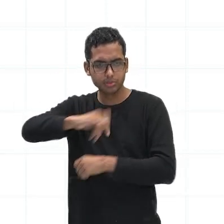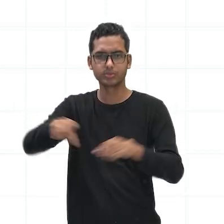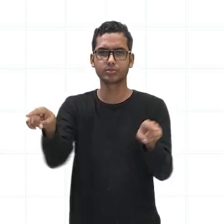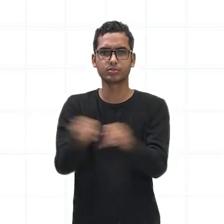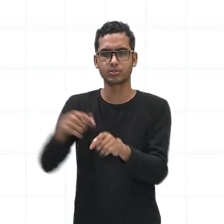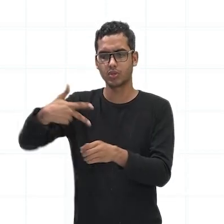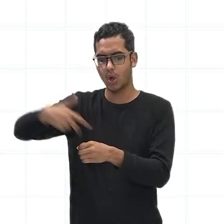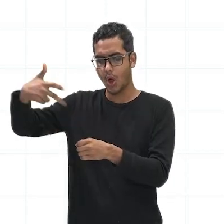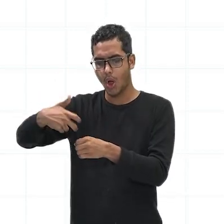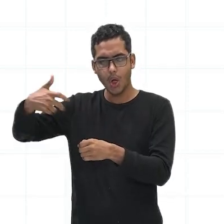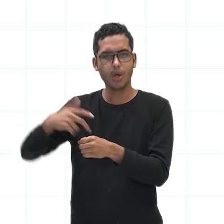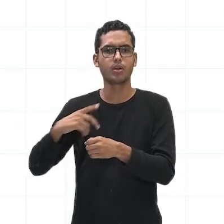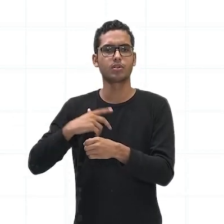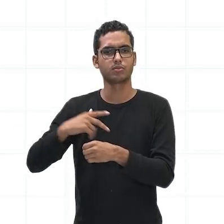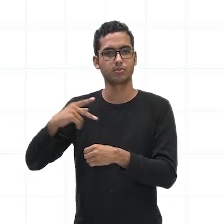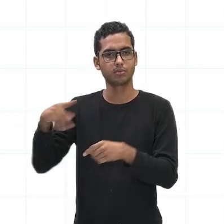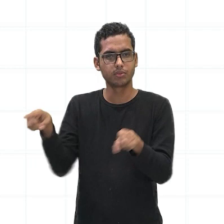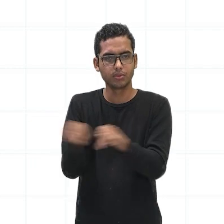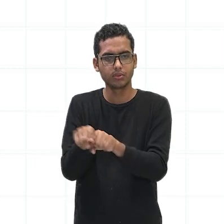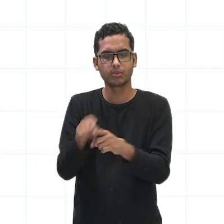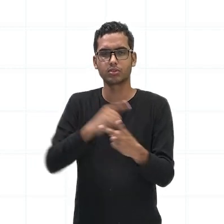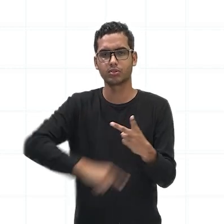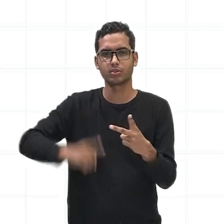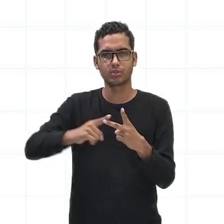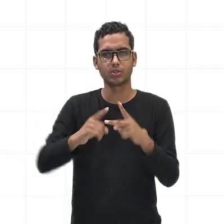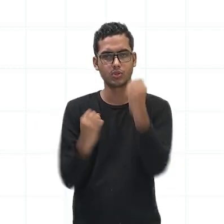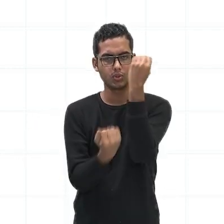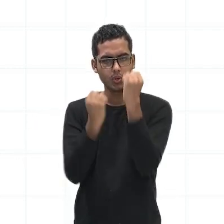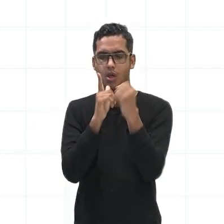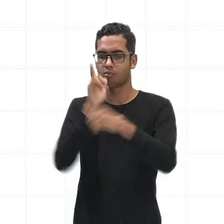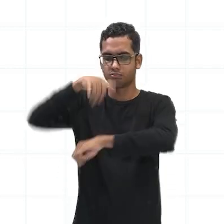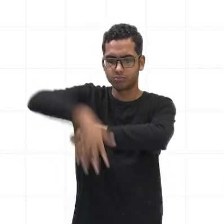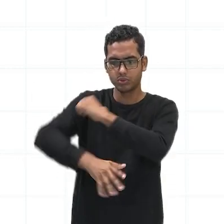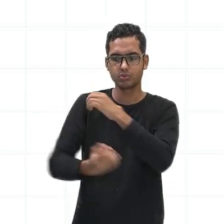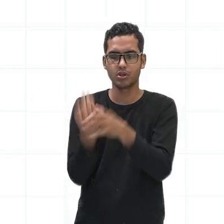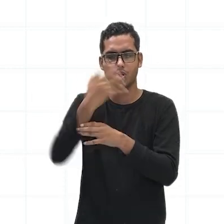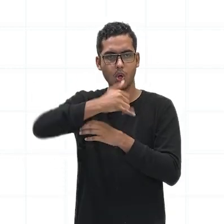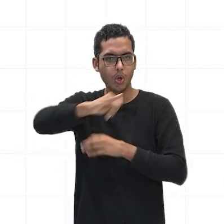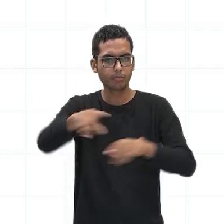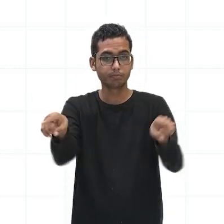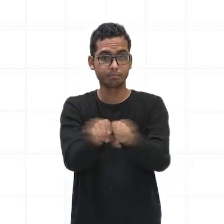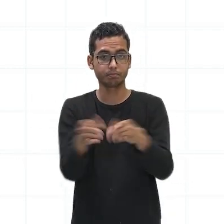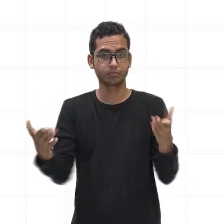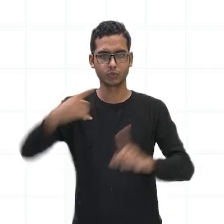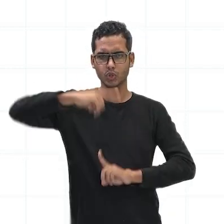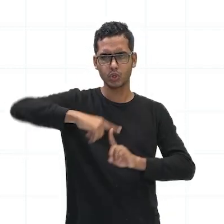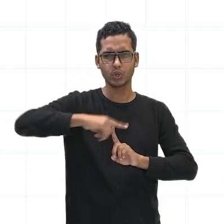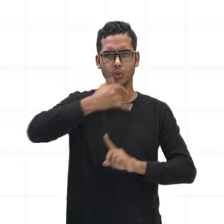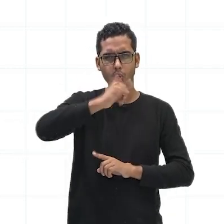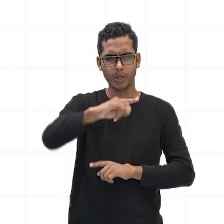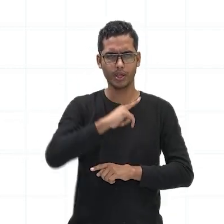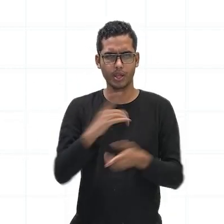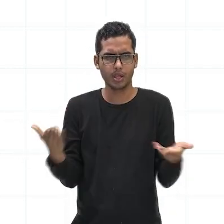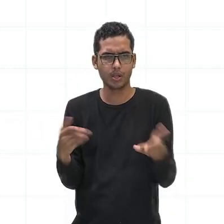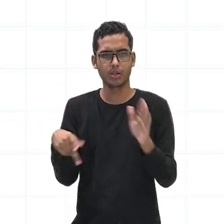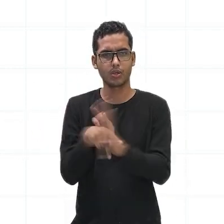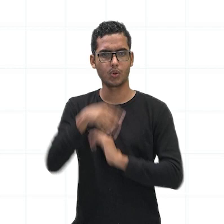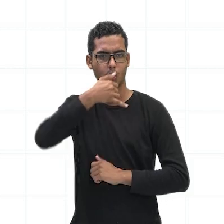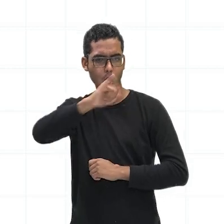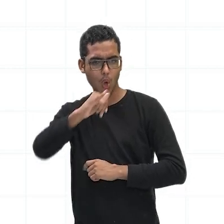gente vai visualizar agora os tipos de energia. Os tipos de energia existentes são a energia